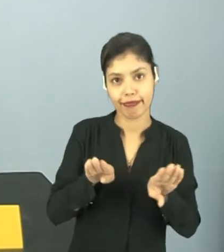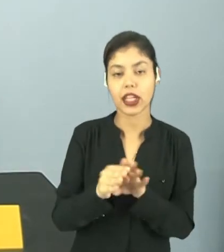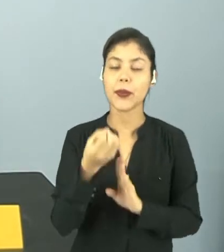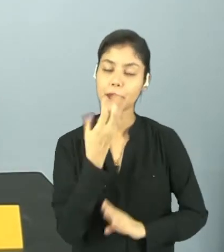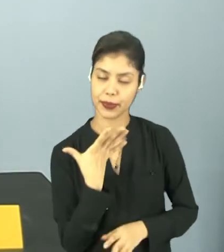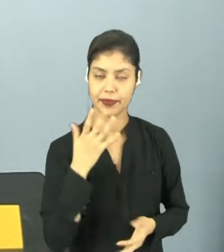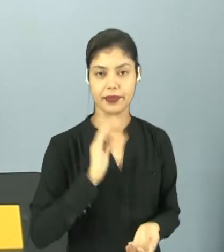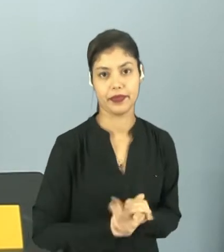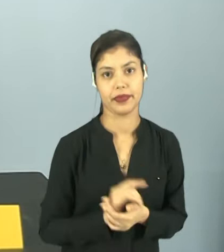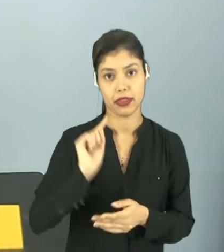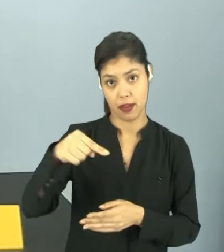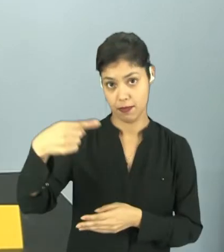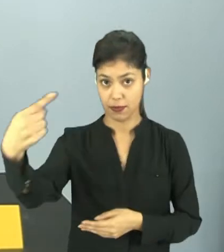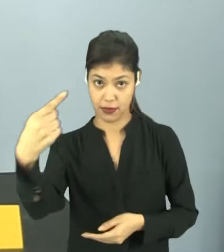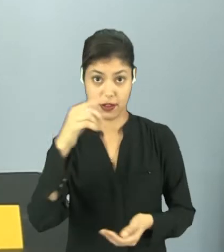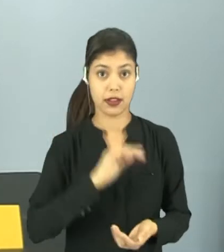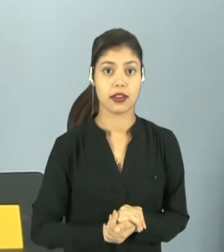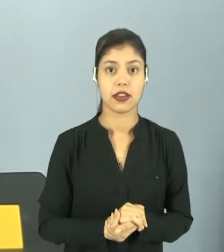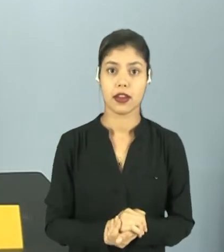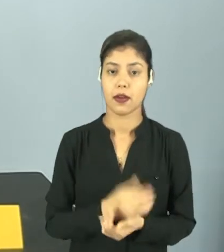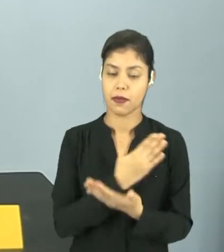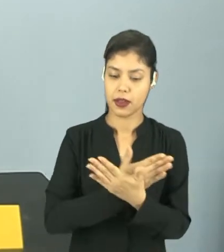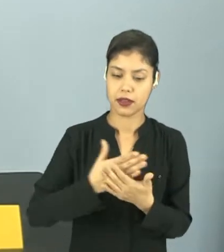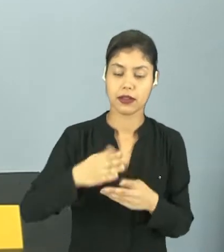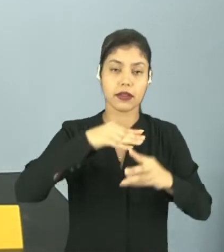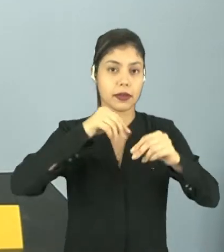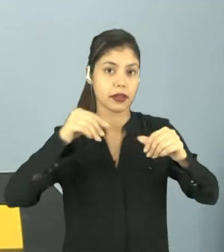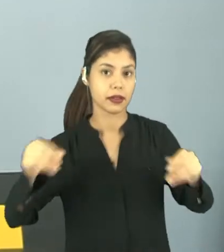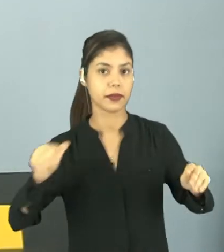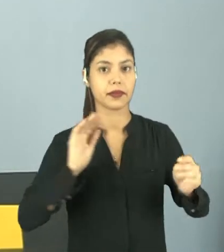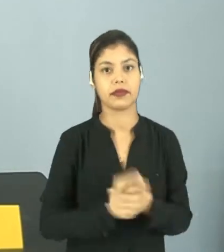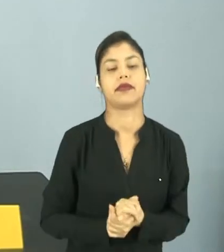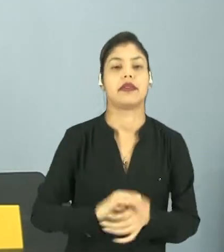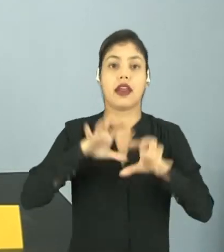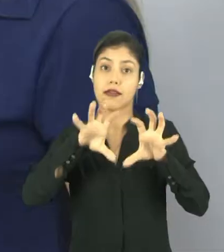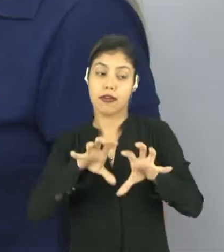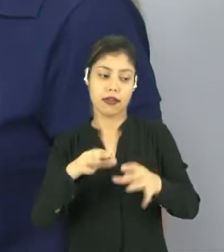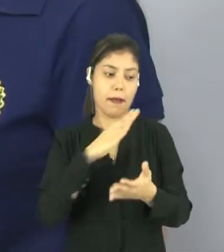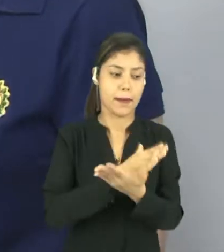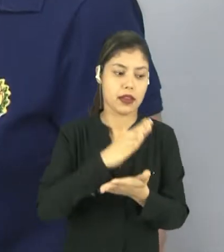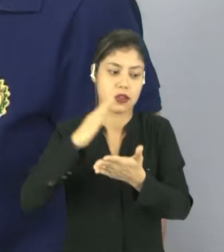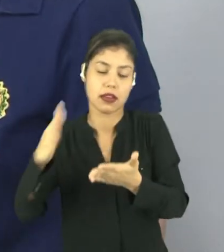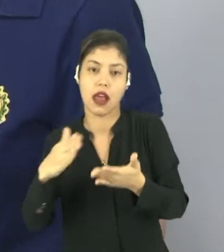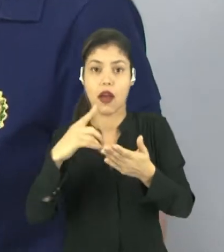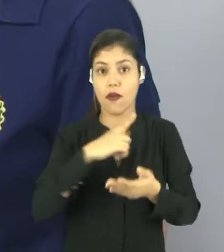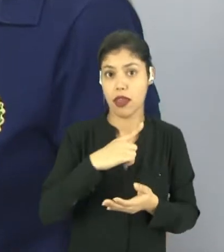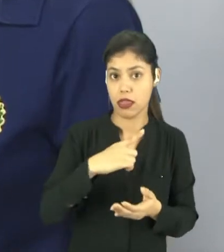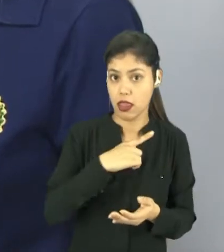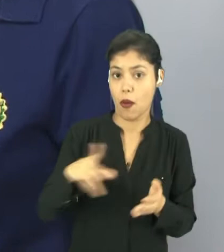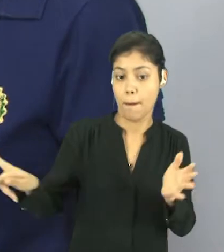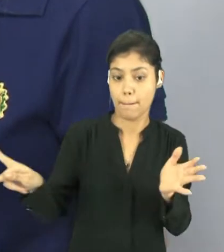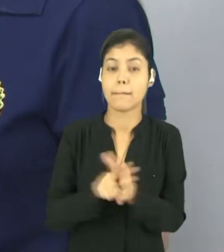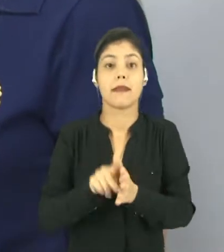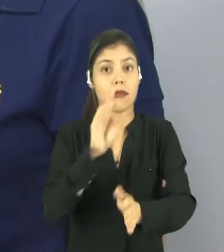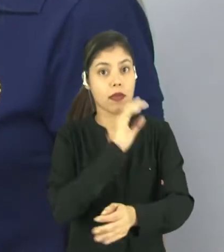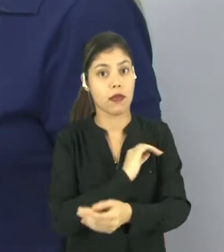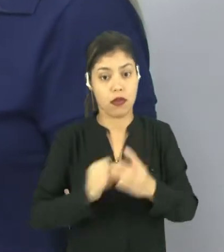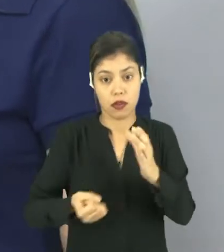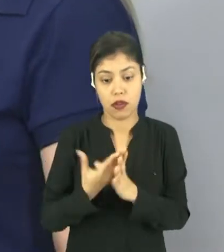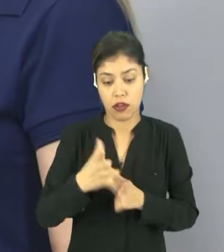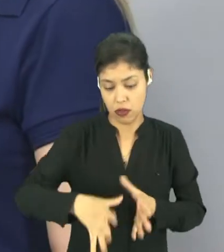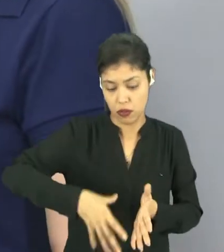bom e a partir dali começaram a plantar. Assim, passaram a cultivar, colher